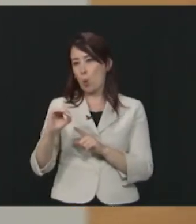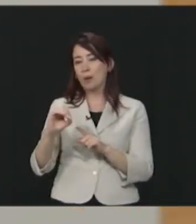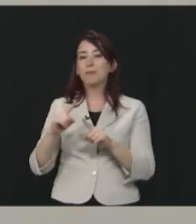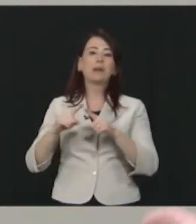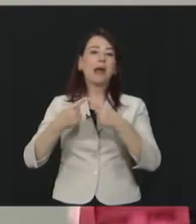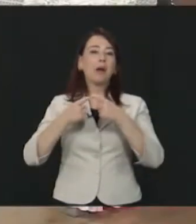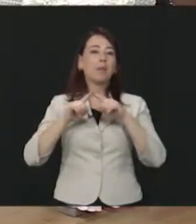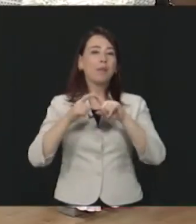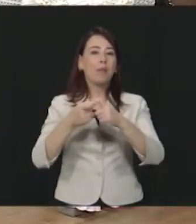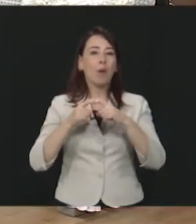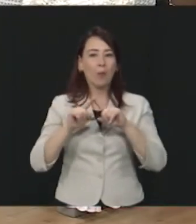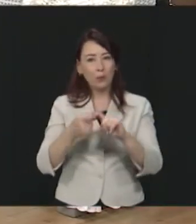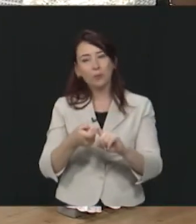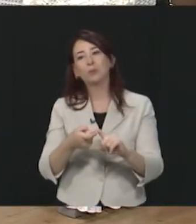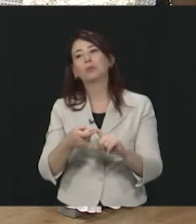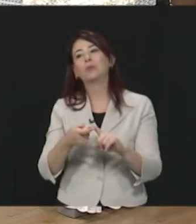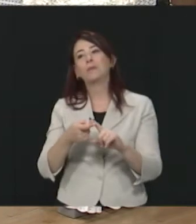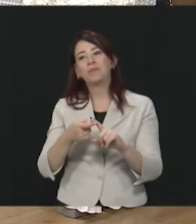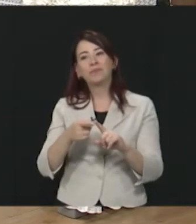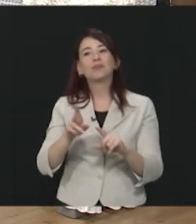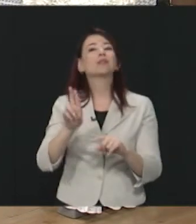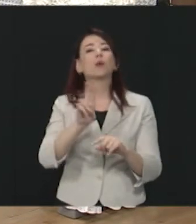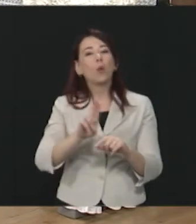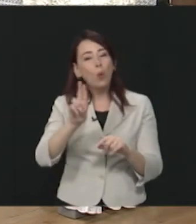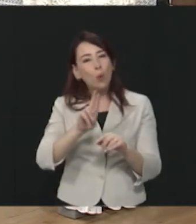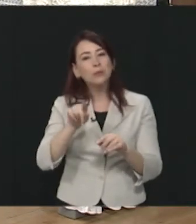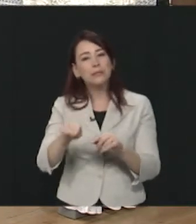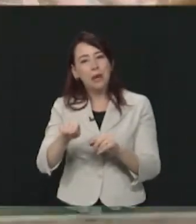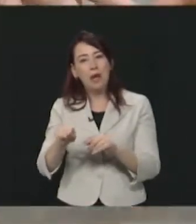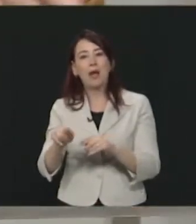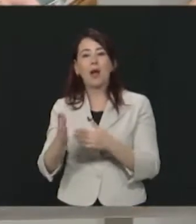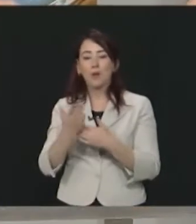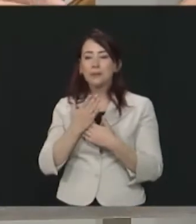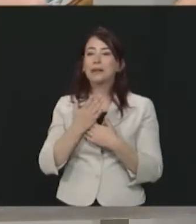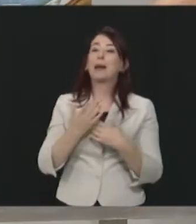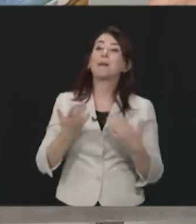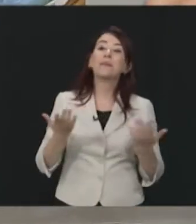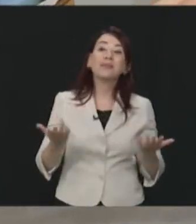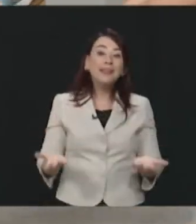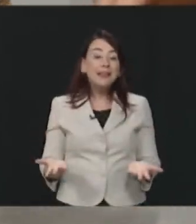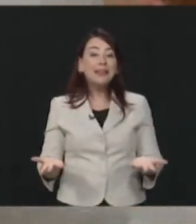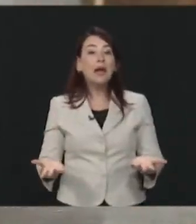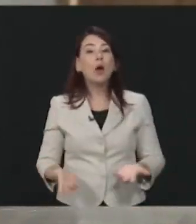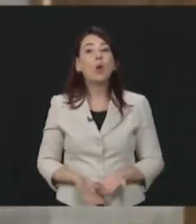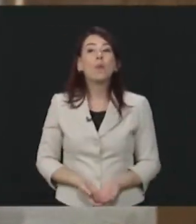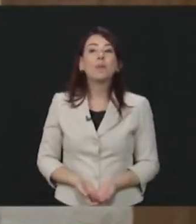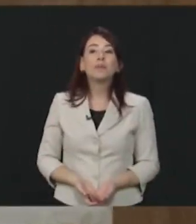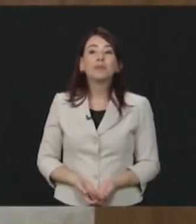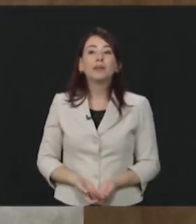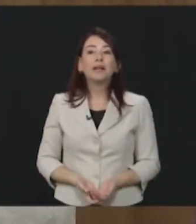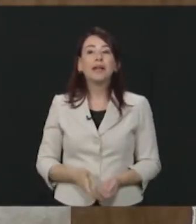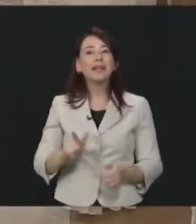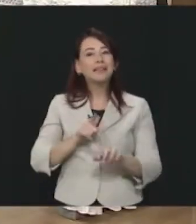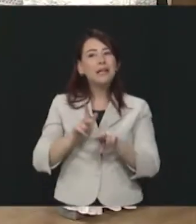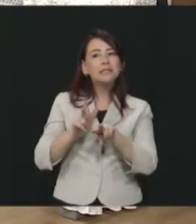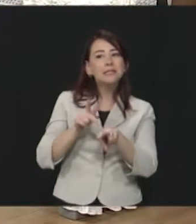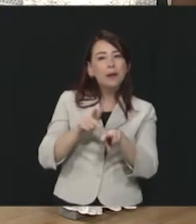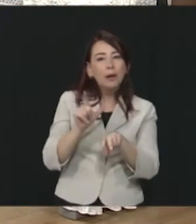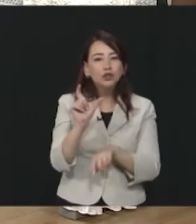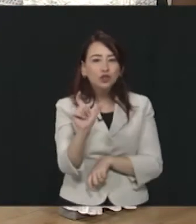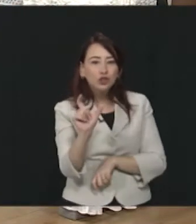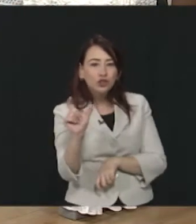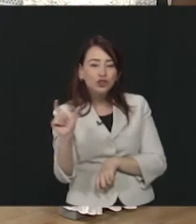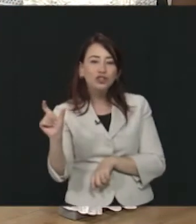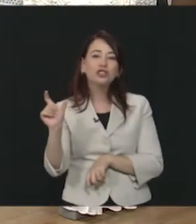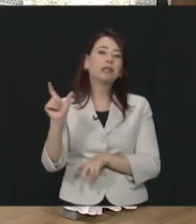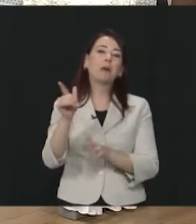usado, uma agulha auxiliar também. Então, e aqui tem uma coisa interessante. Uns sapatinhos que eu também faço para